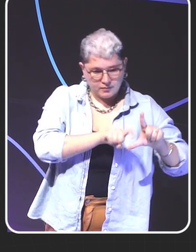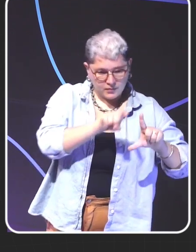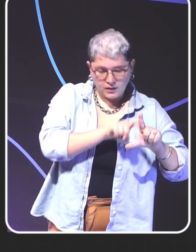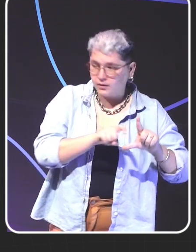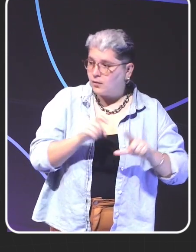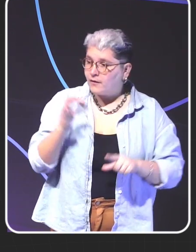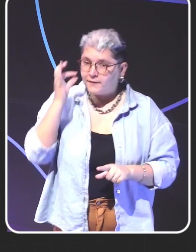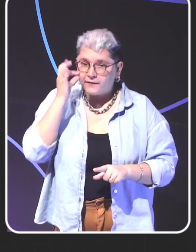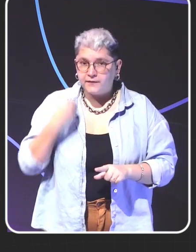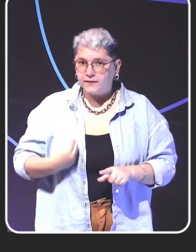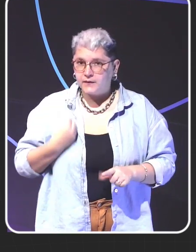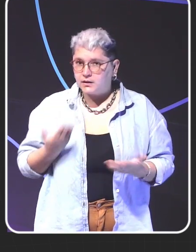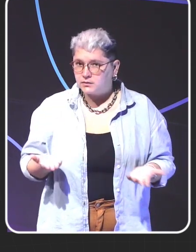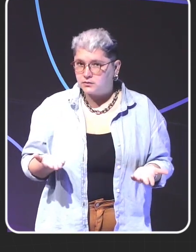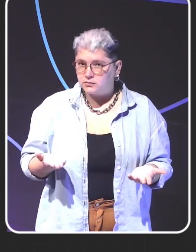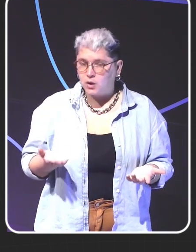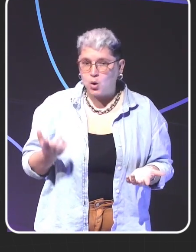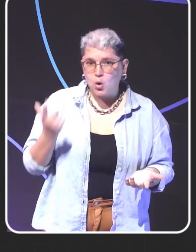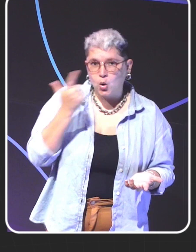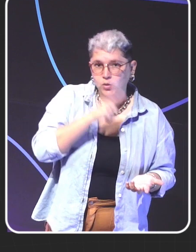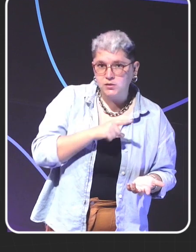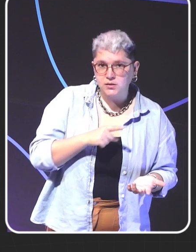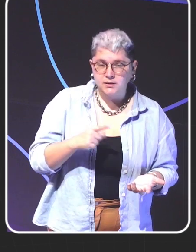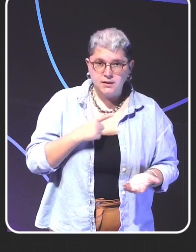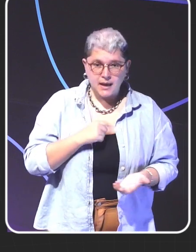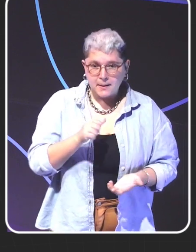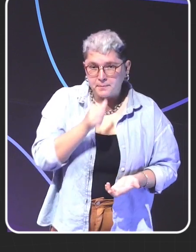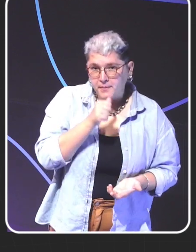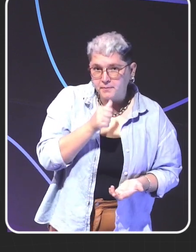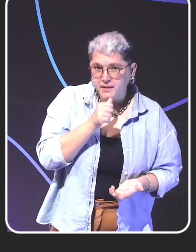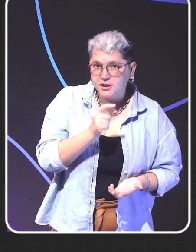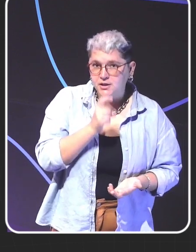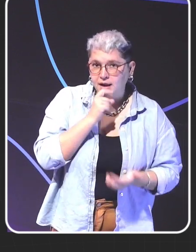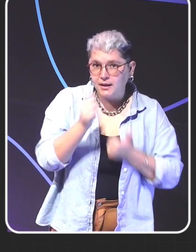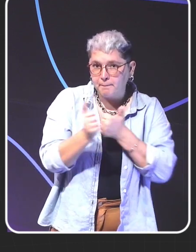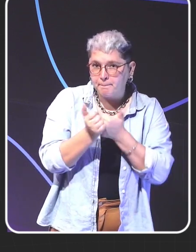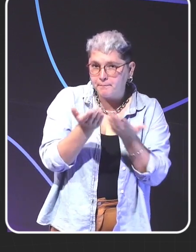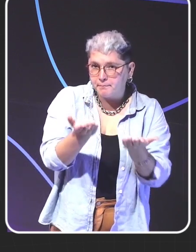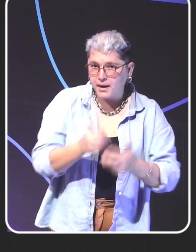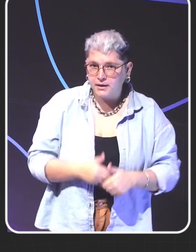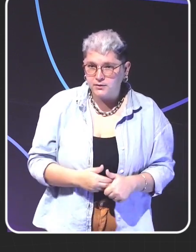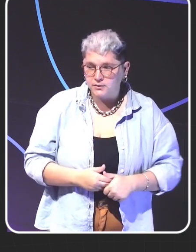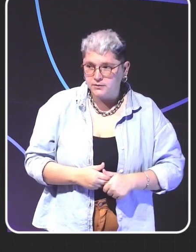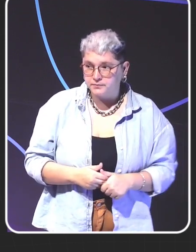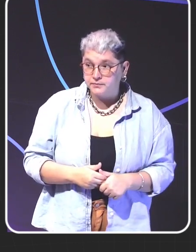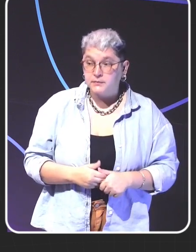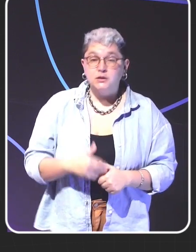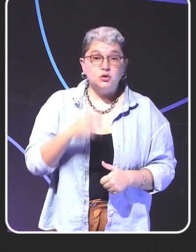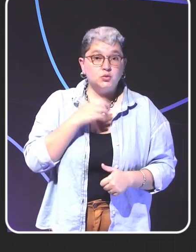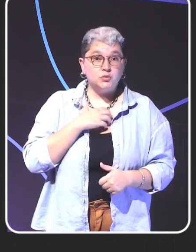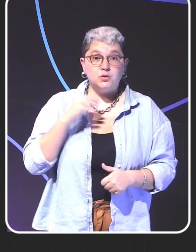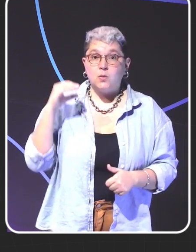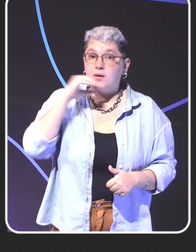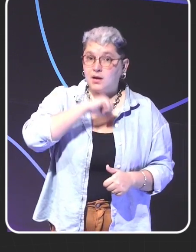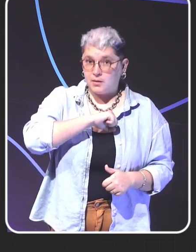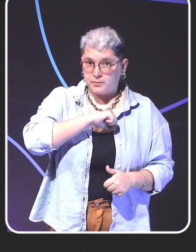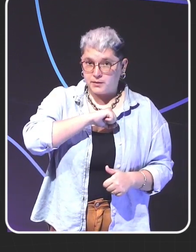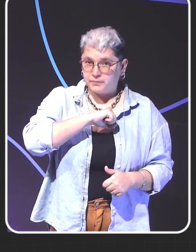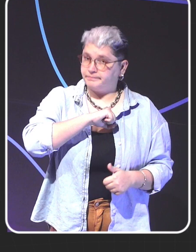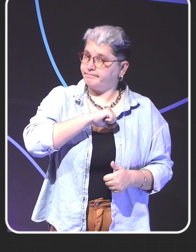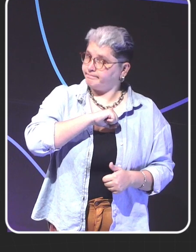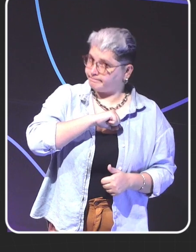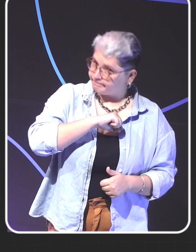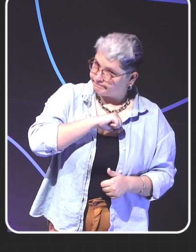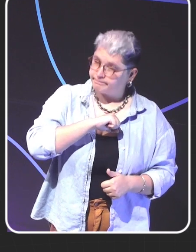propiciar ter a sua bebida gelada próxima de você, de uma forma rápida? Então, são